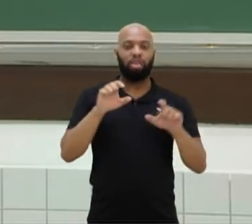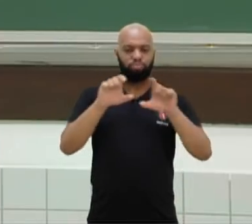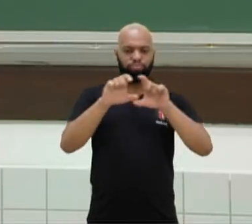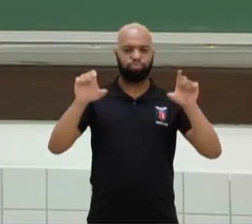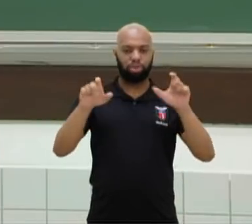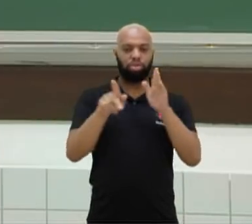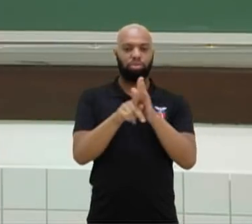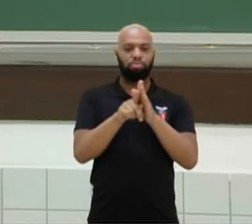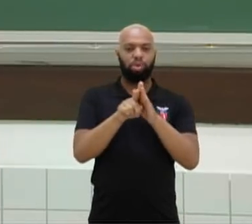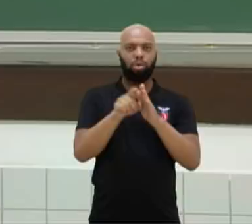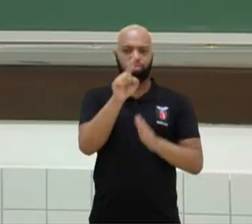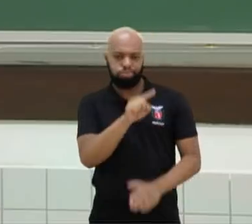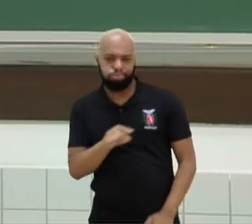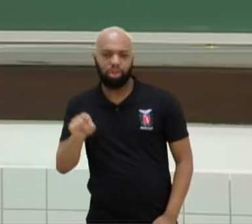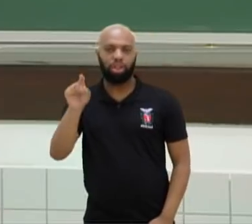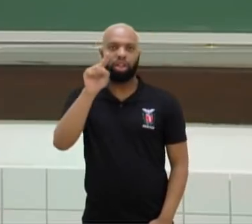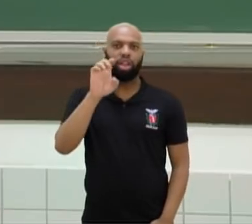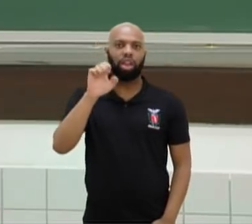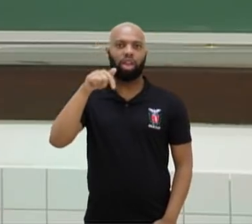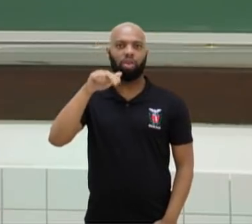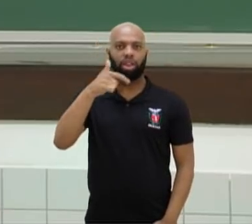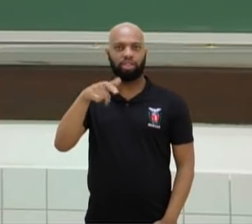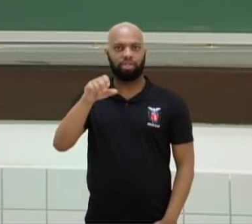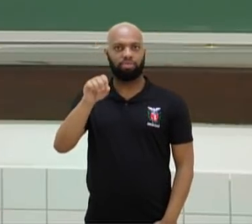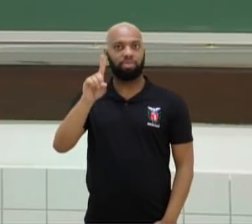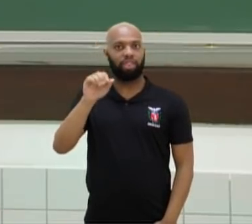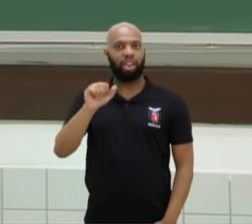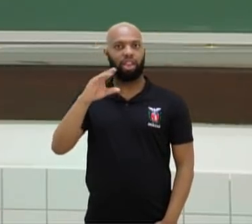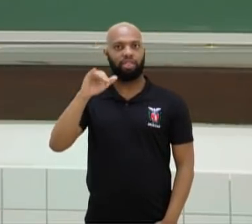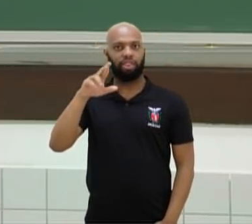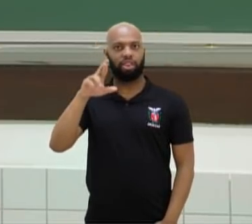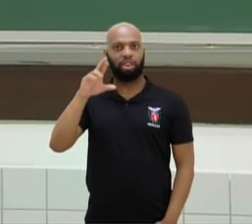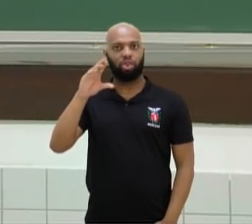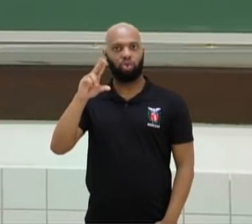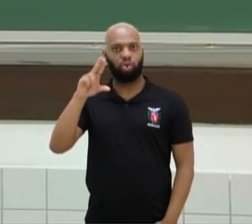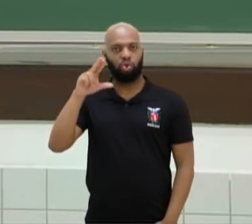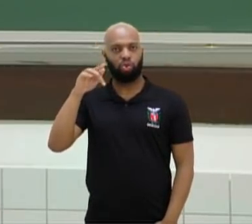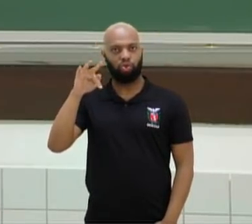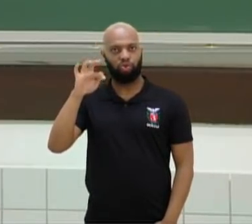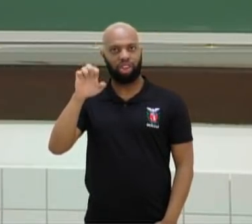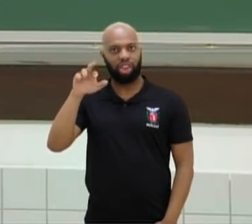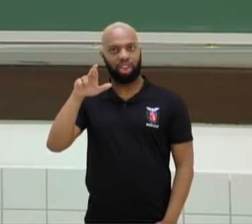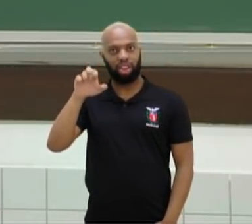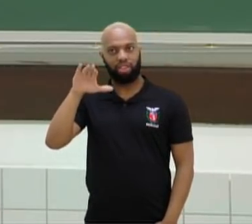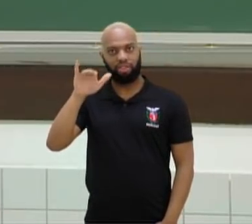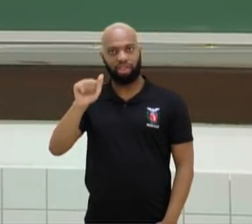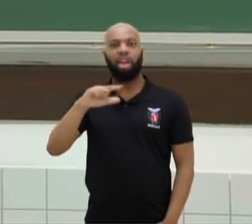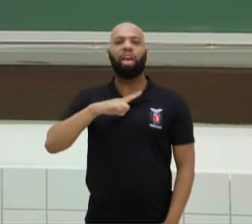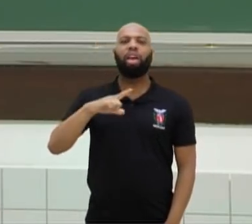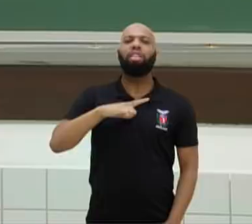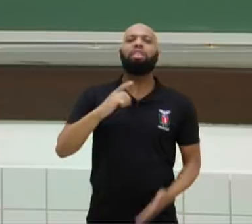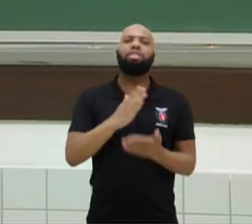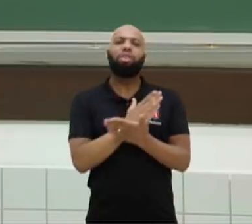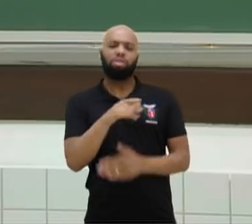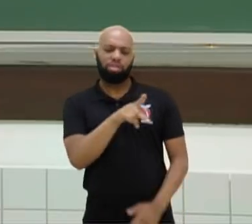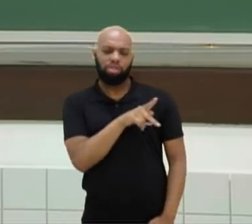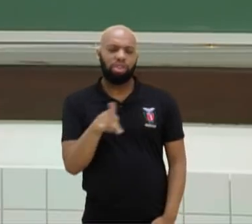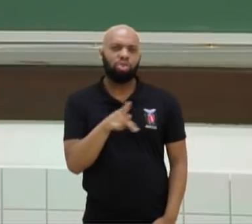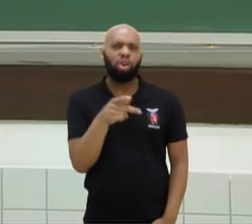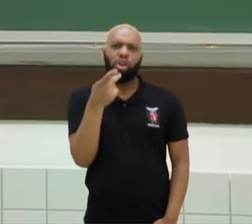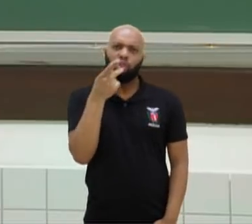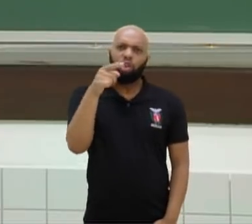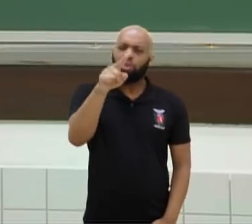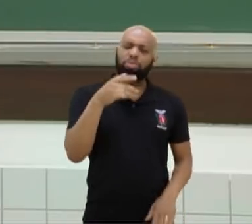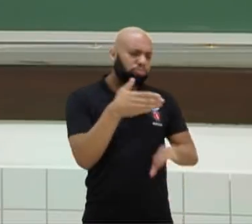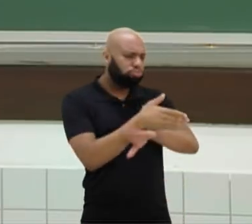antes de falar da equação da circunferência, eu queria lembrar a vocês, né? O pessoal andou reclamando, colegas professores, que vocês não estão acessando o